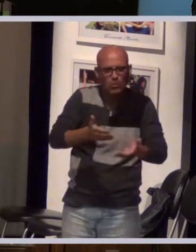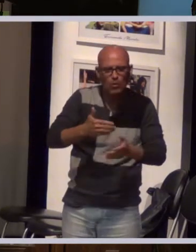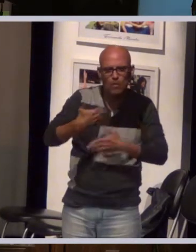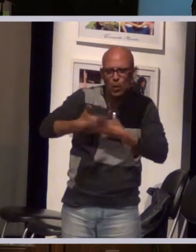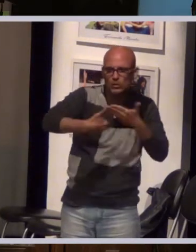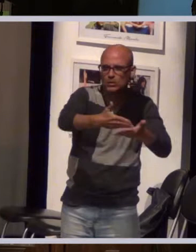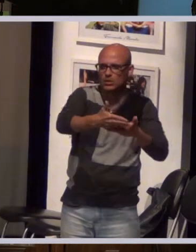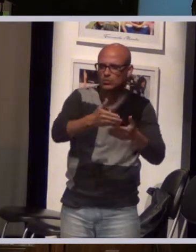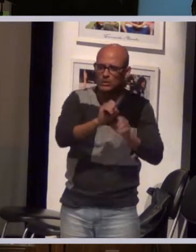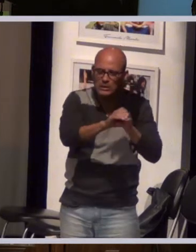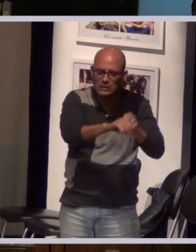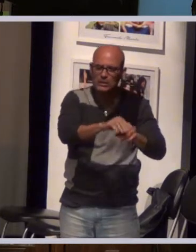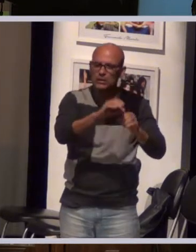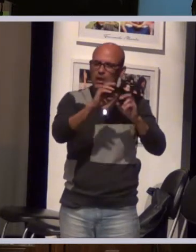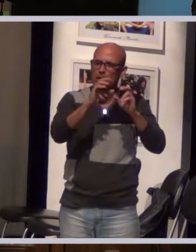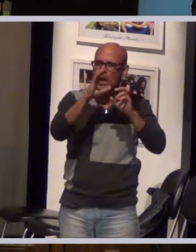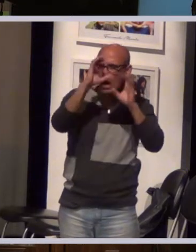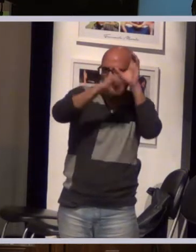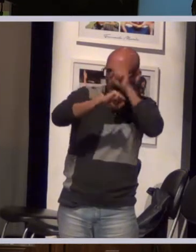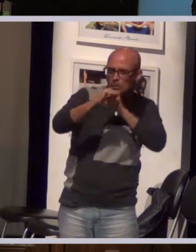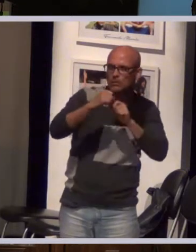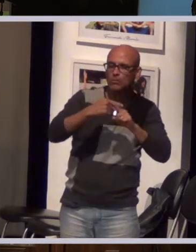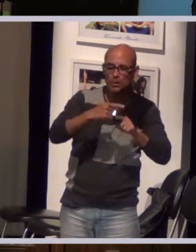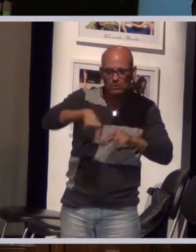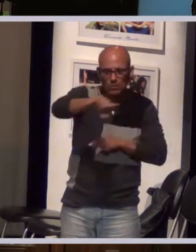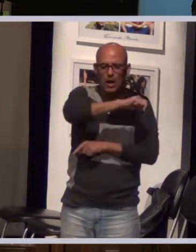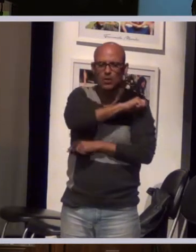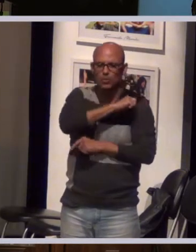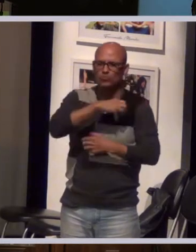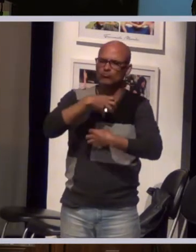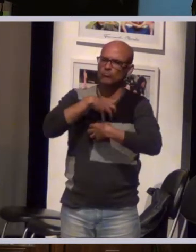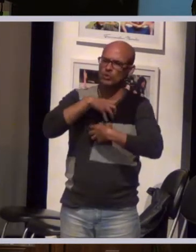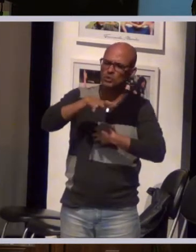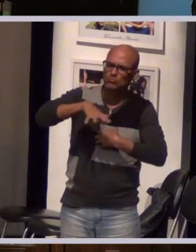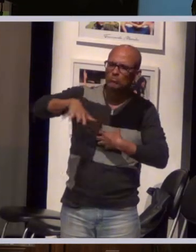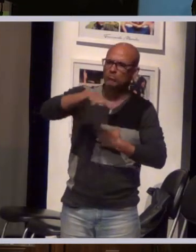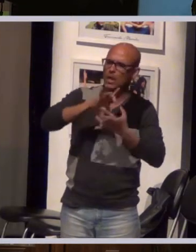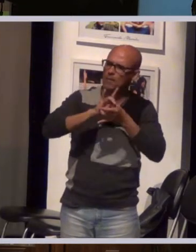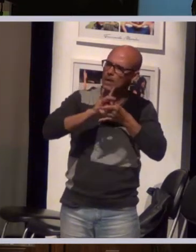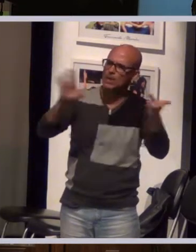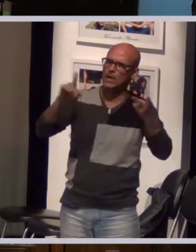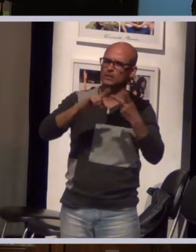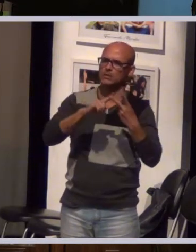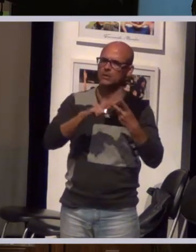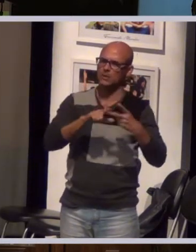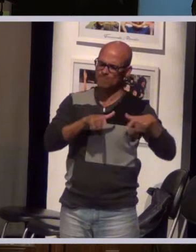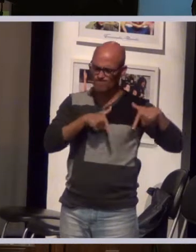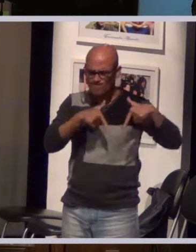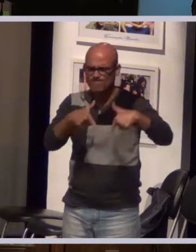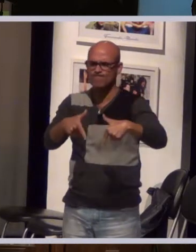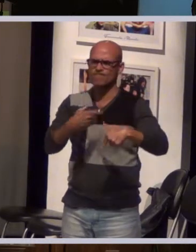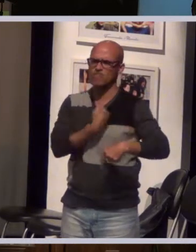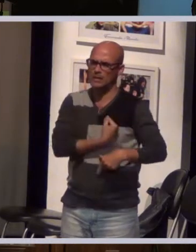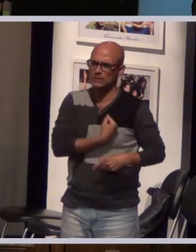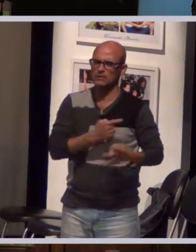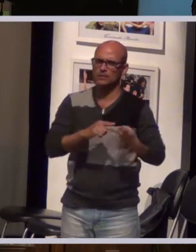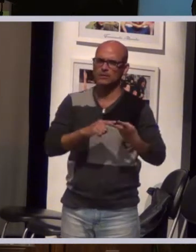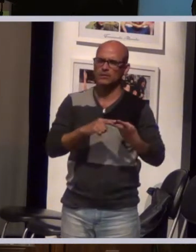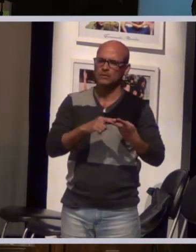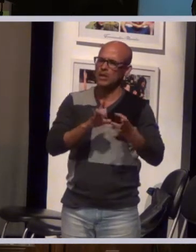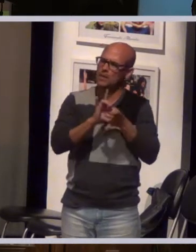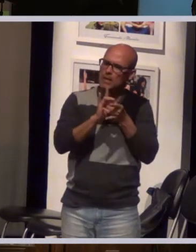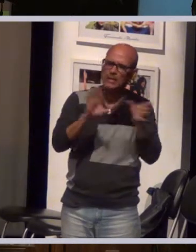estudantes vivenciem o clima de liberdade, participação, responsabilidade,